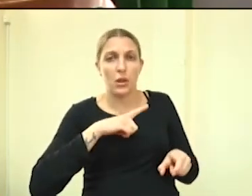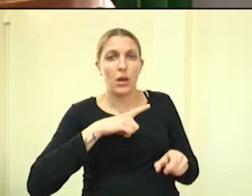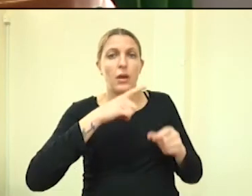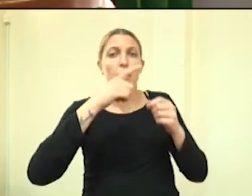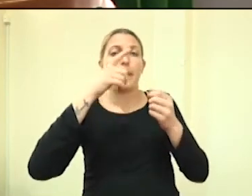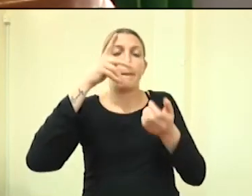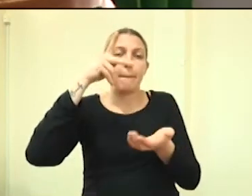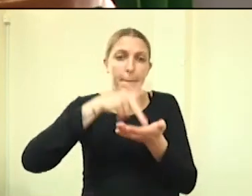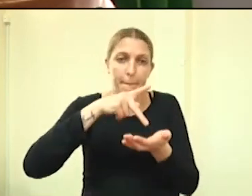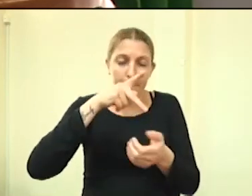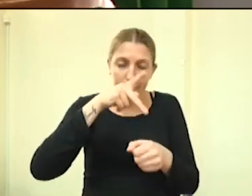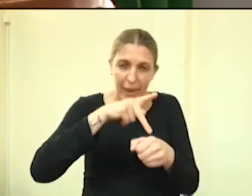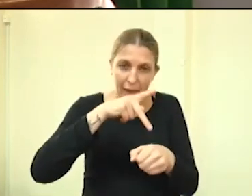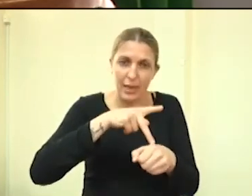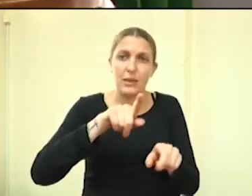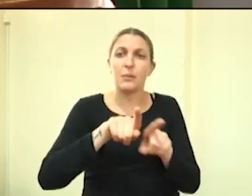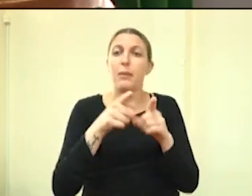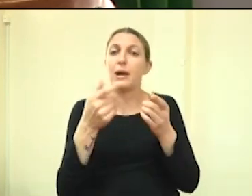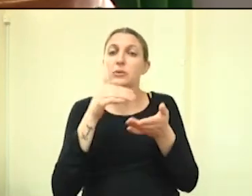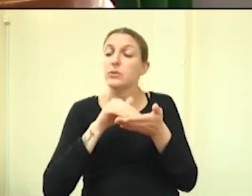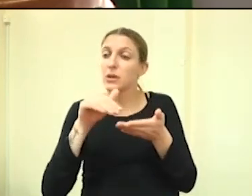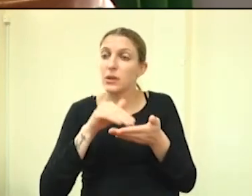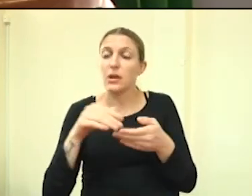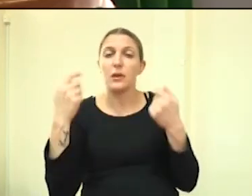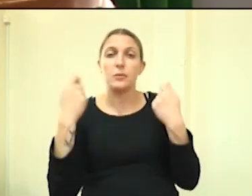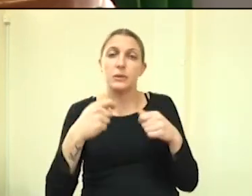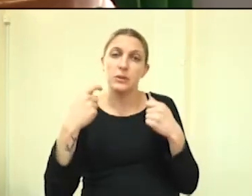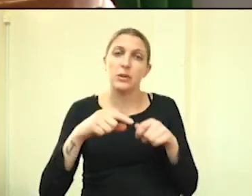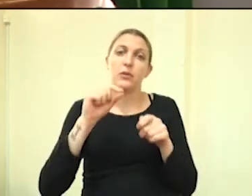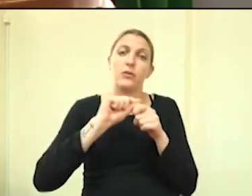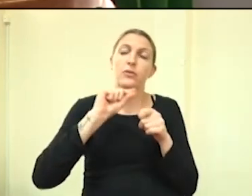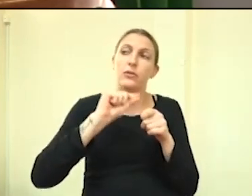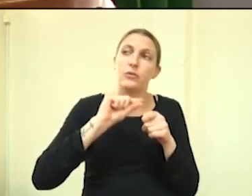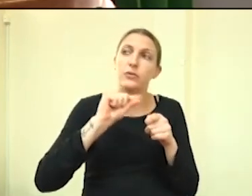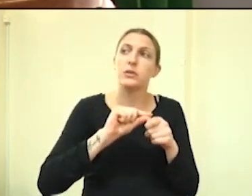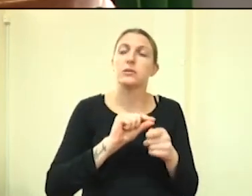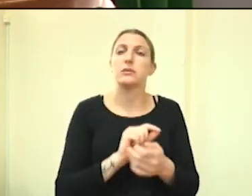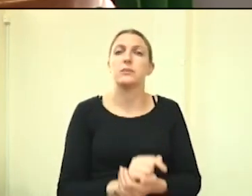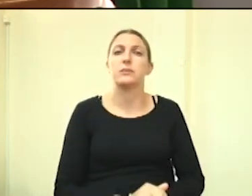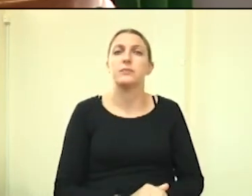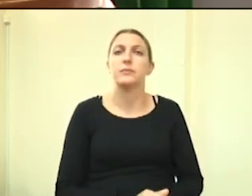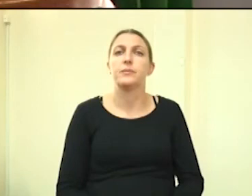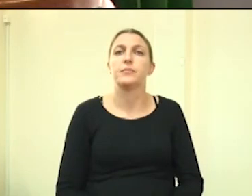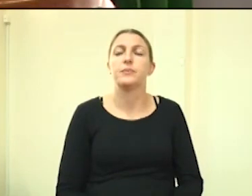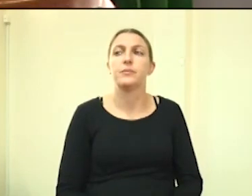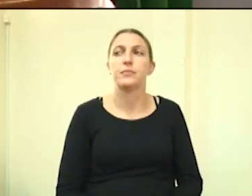tem que tomar o conhecimento e que seja feita alguma coisa.